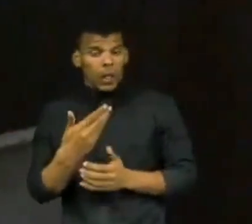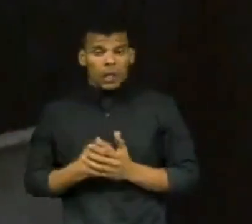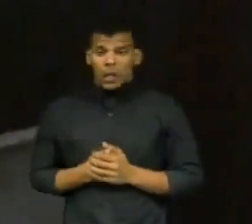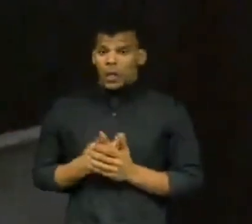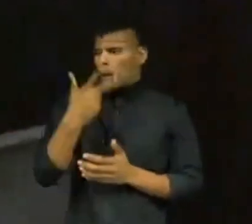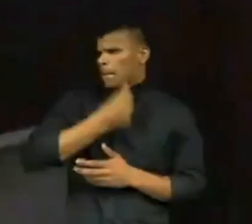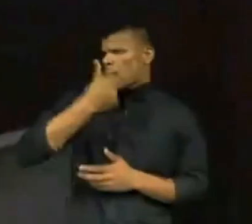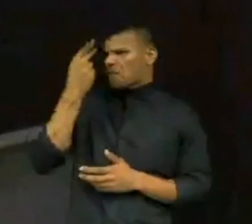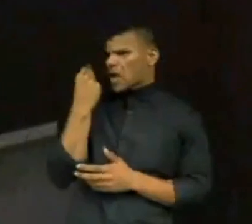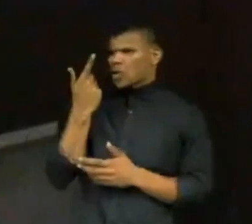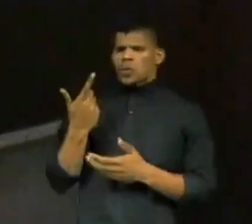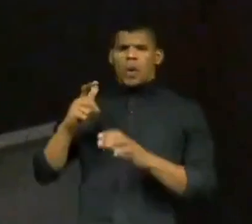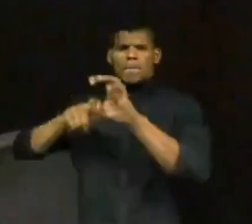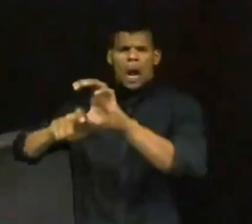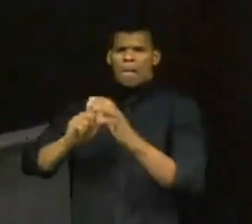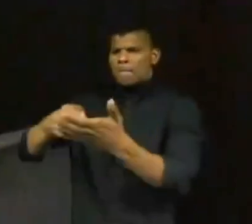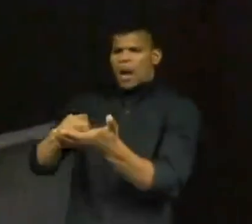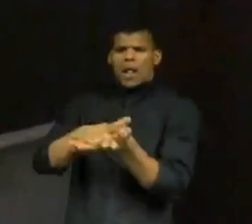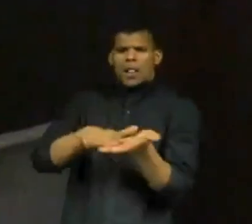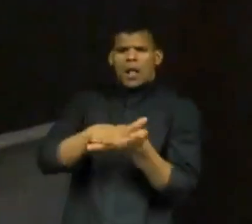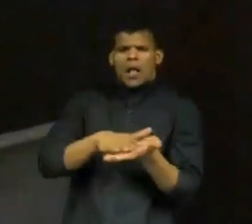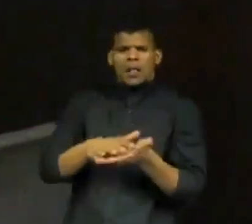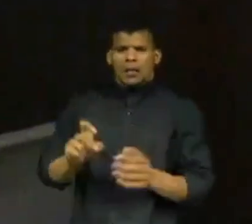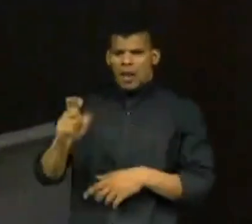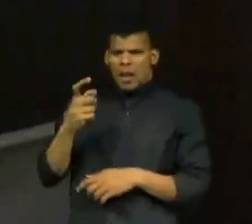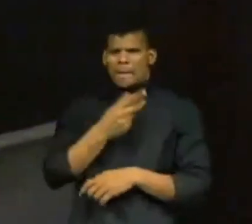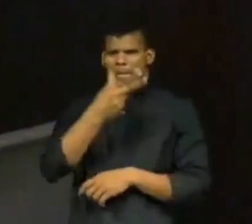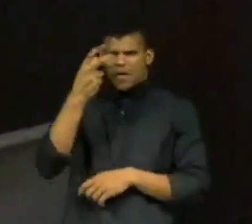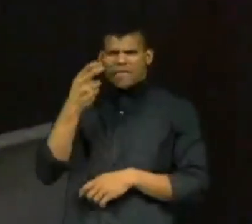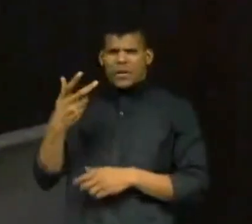prefeitura ficou cheia de inadimplências, igual quando o ex-prefeito Naomi Amorim recebeu.